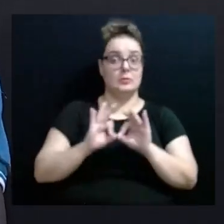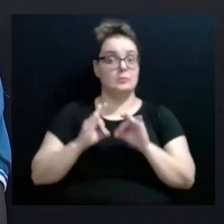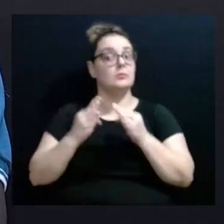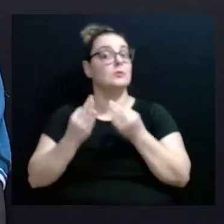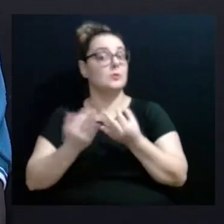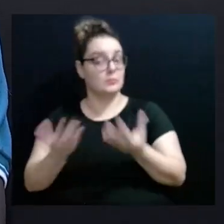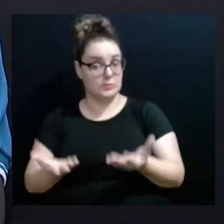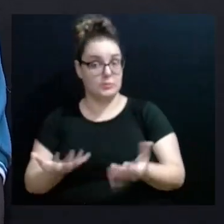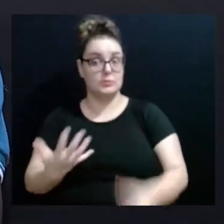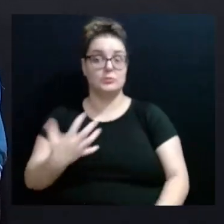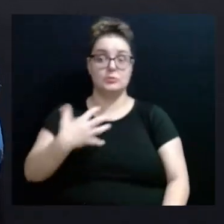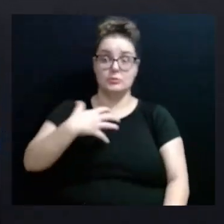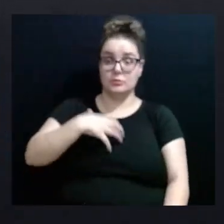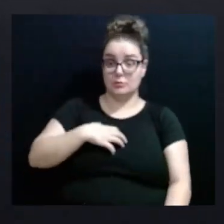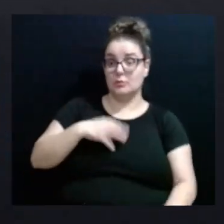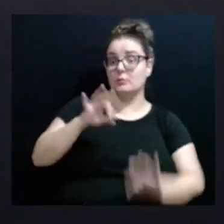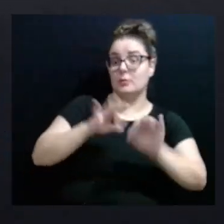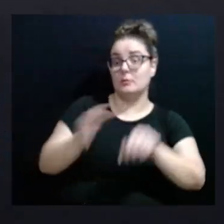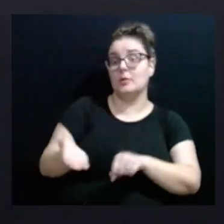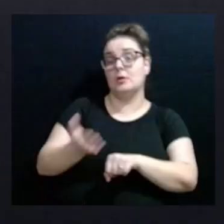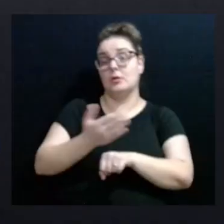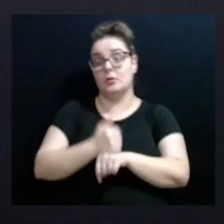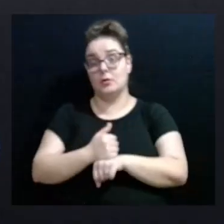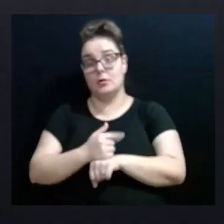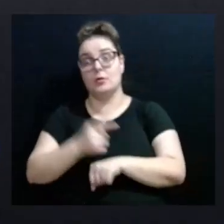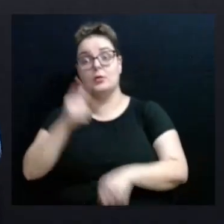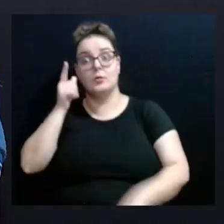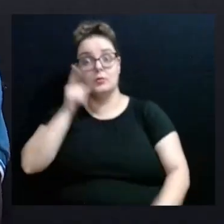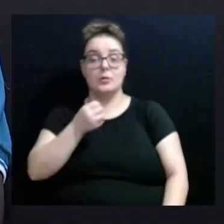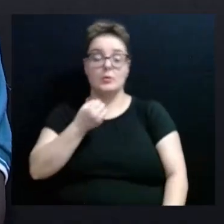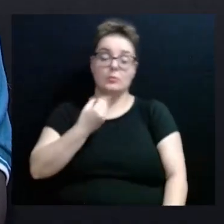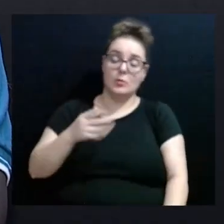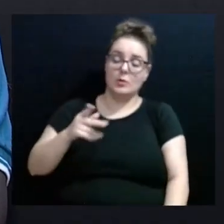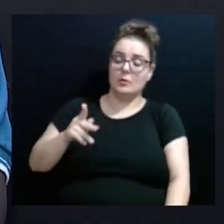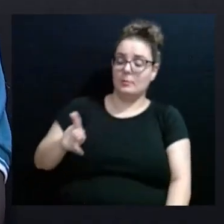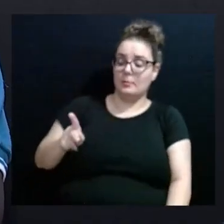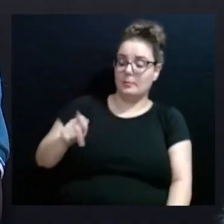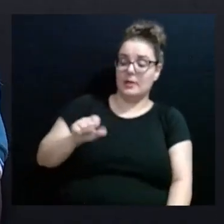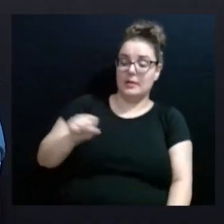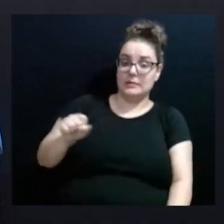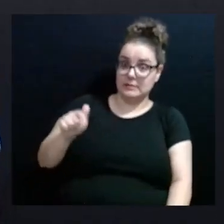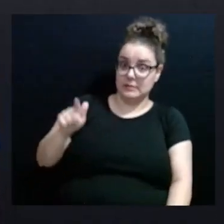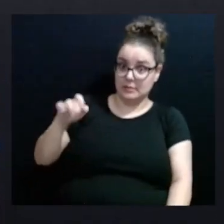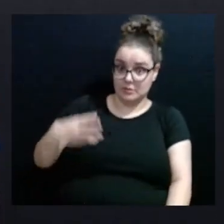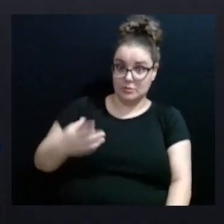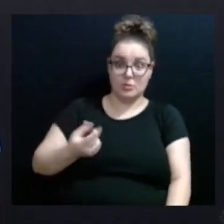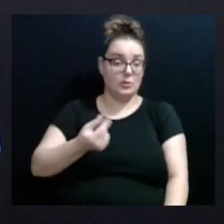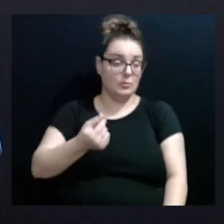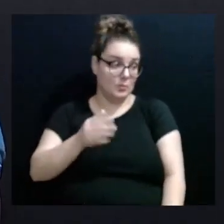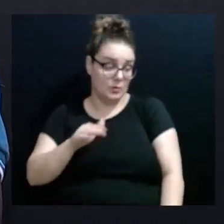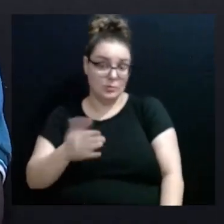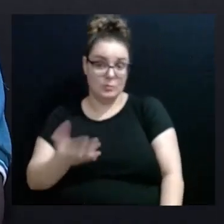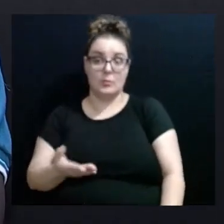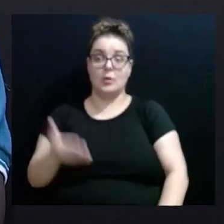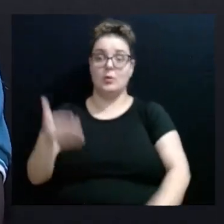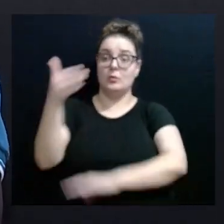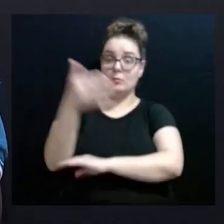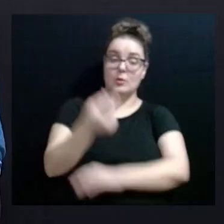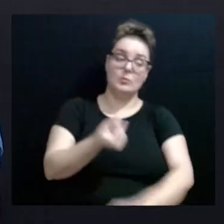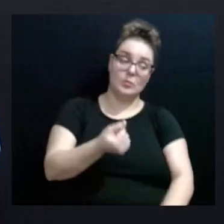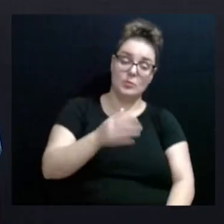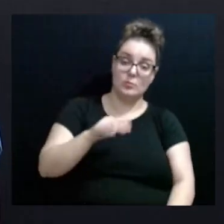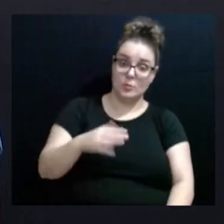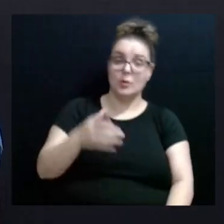uma viagem com a família, de forma antecipada, você consegue boas passagens, passagem a um preço